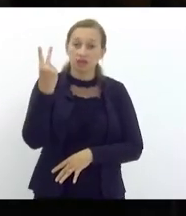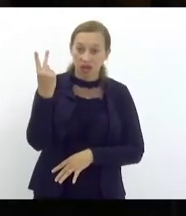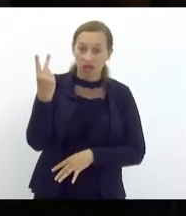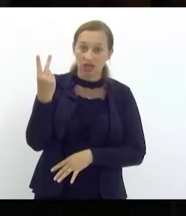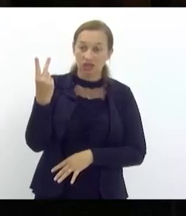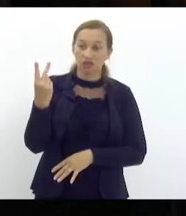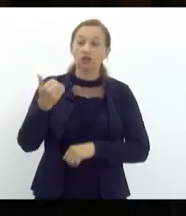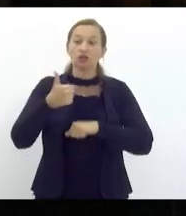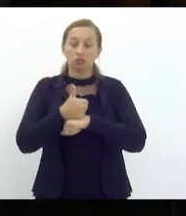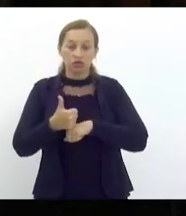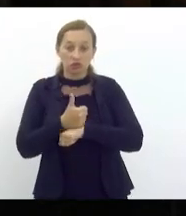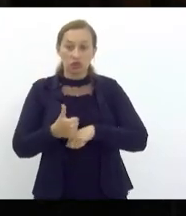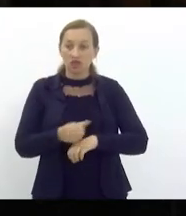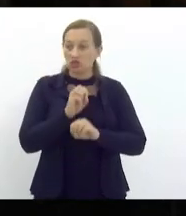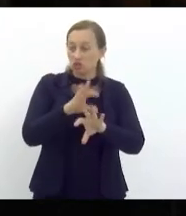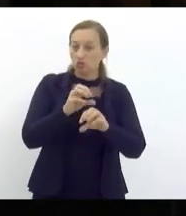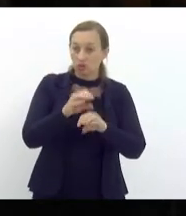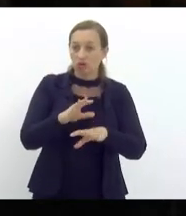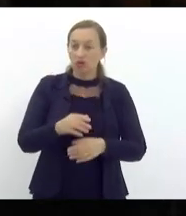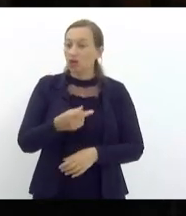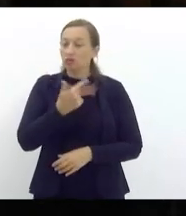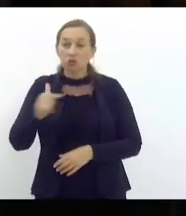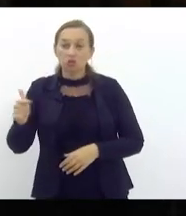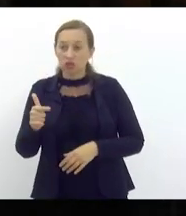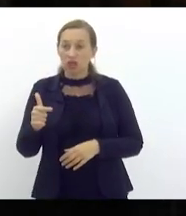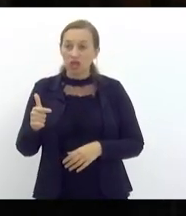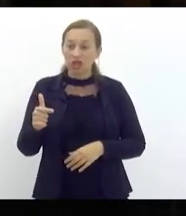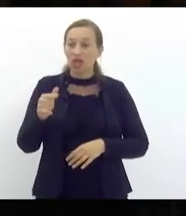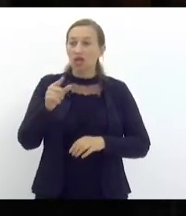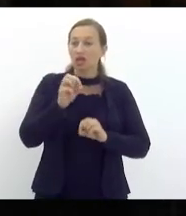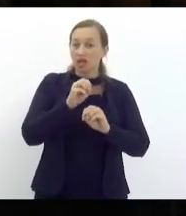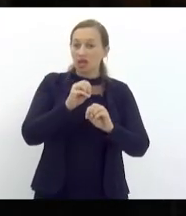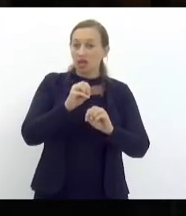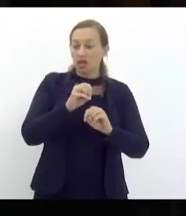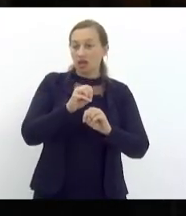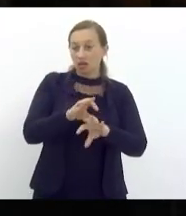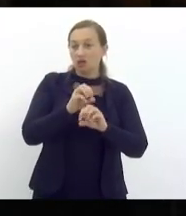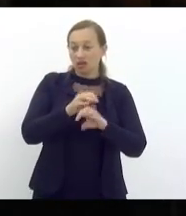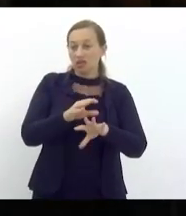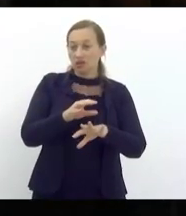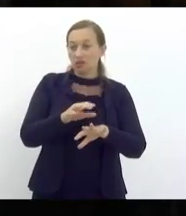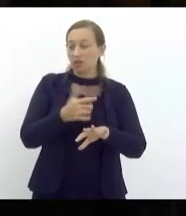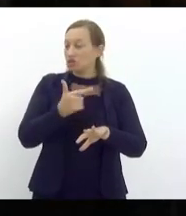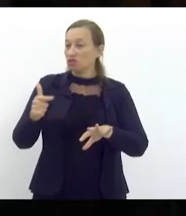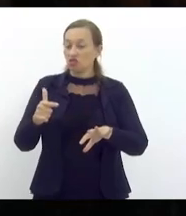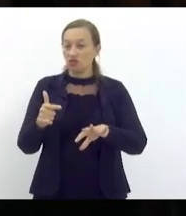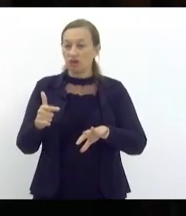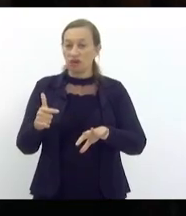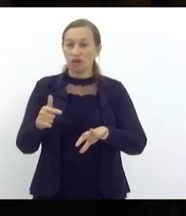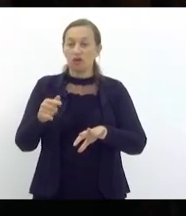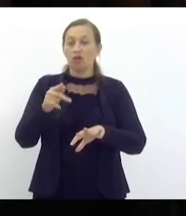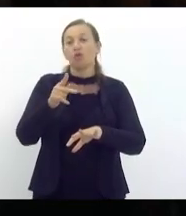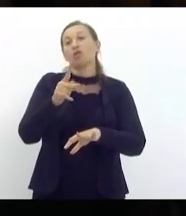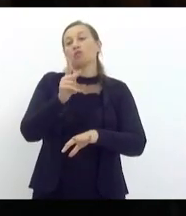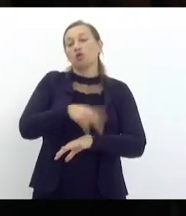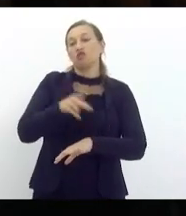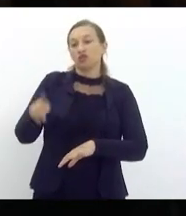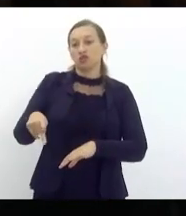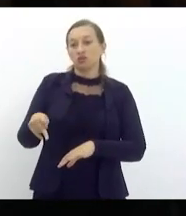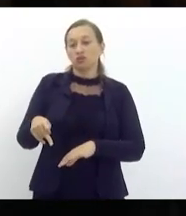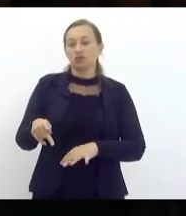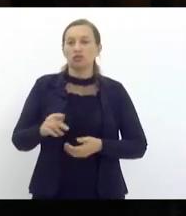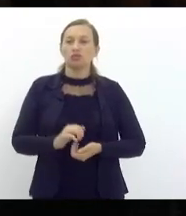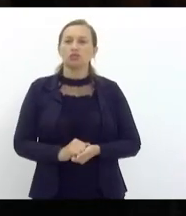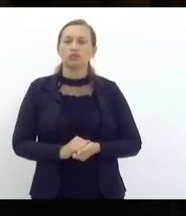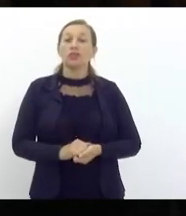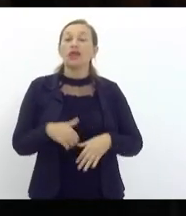dos seus profissionais de educação não existe educação sem profissional de educação respeitado com dignidade com condições de